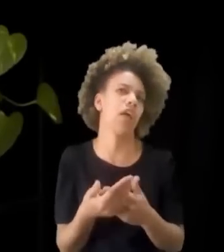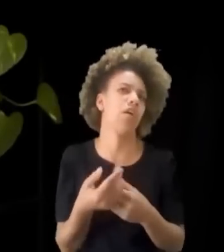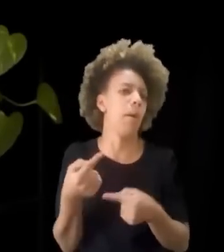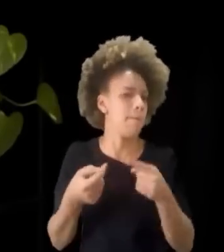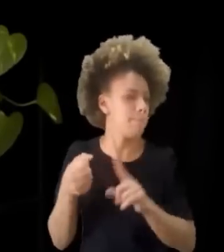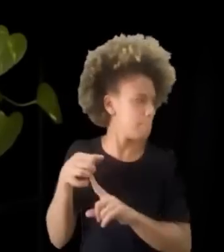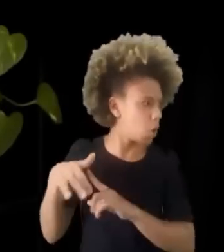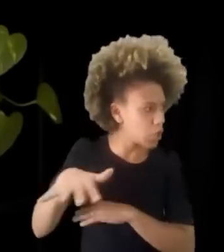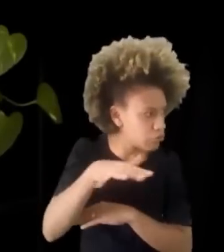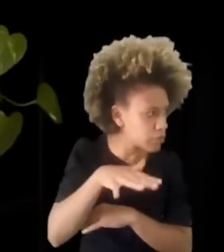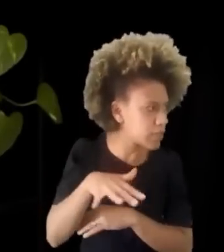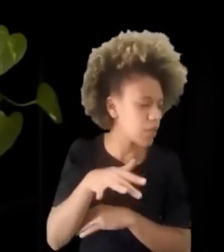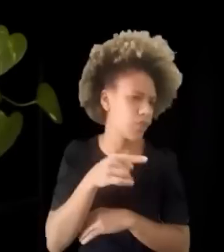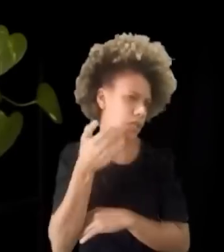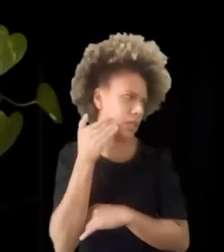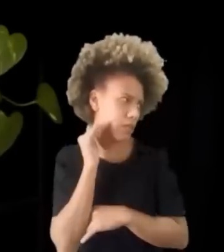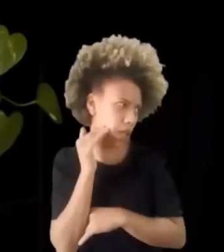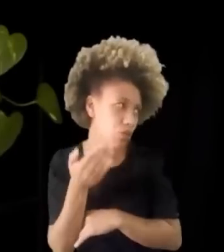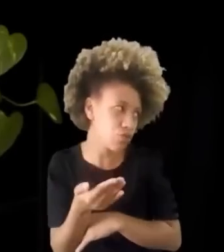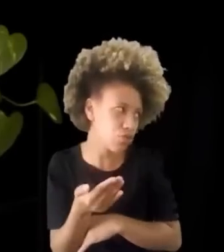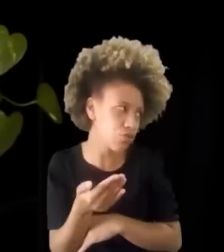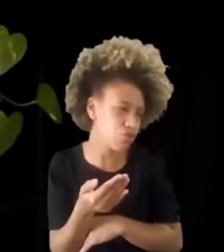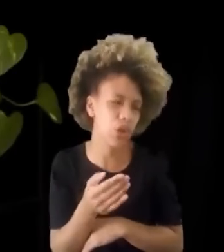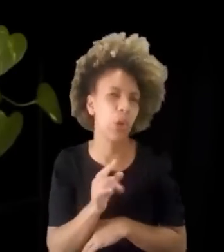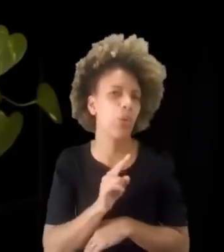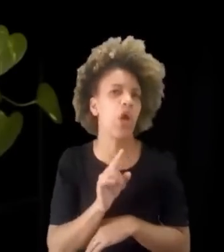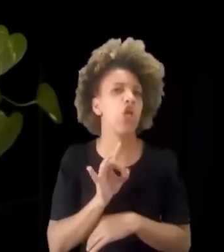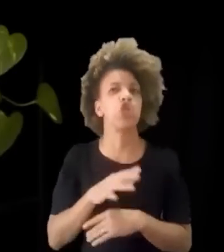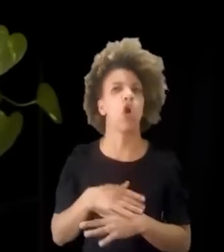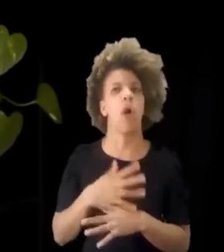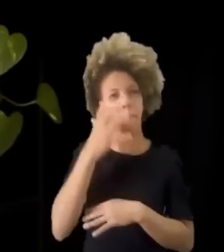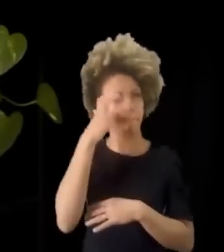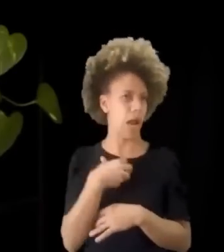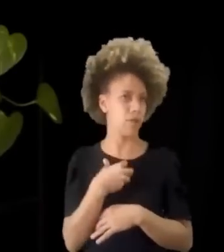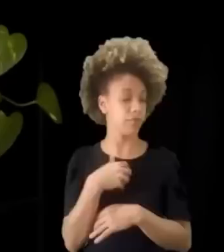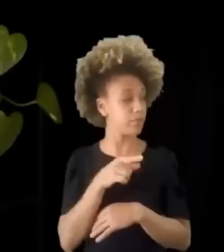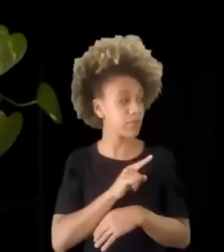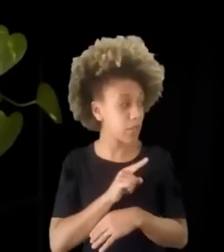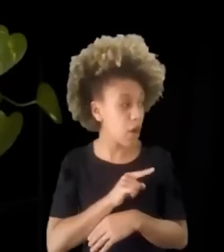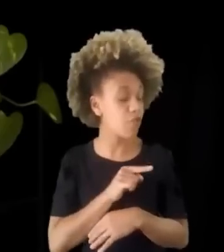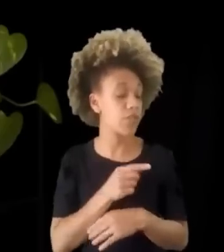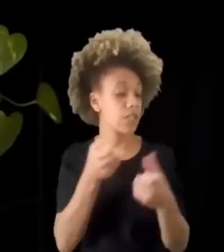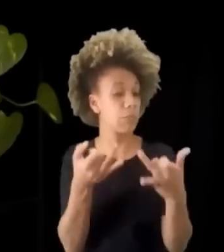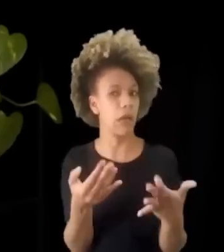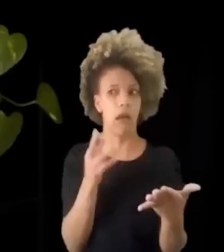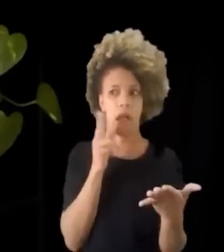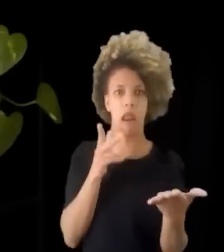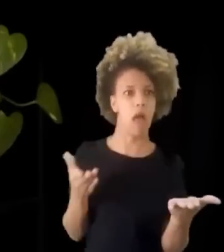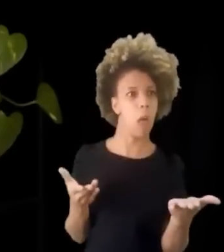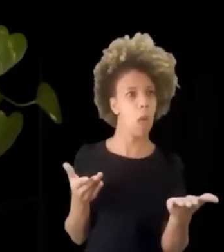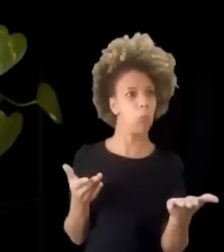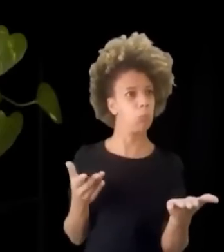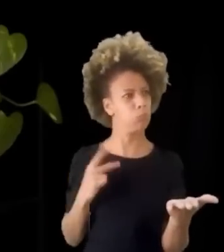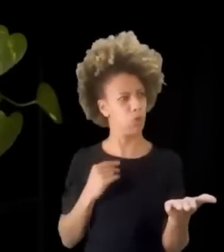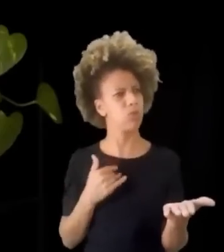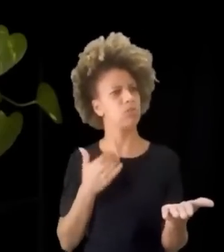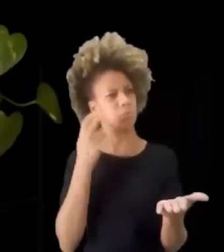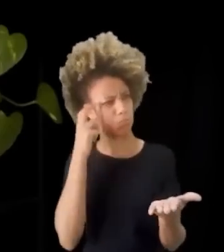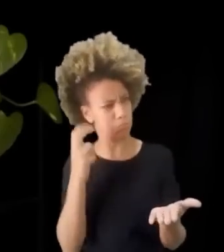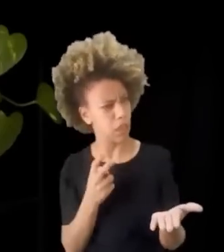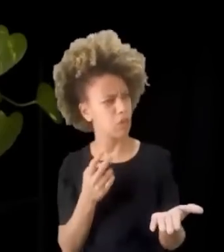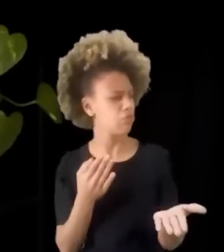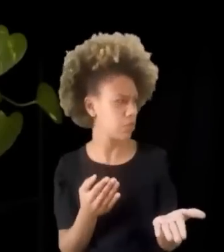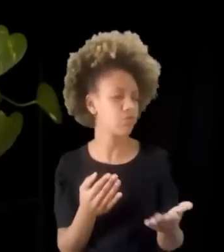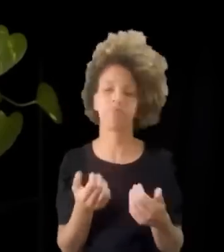politizado né Você entende você não é um cara que só tá revoltado você tá falando um bagulho aqui que eu falei cara